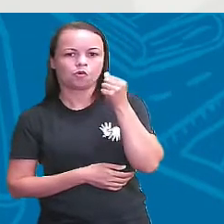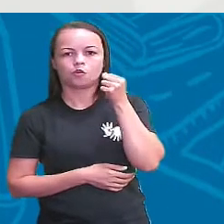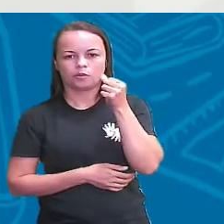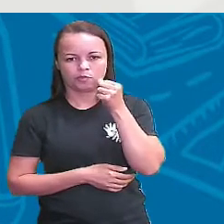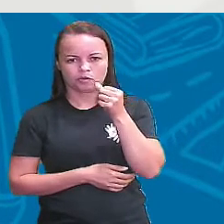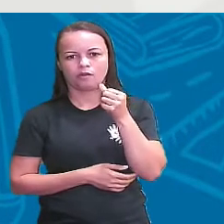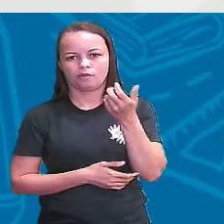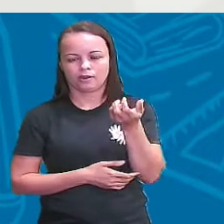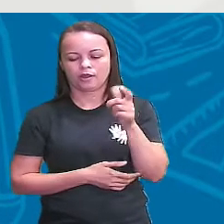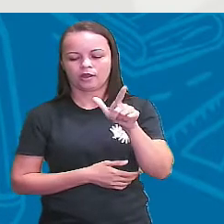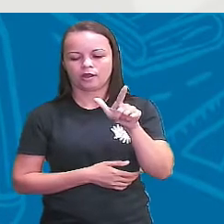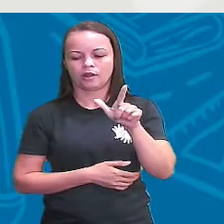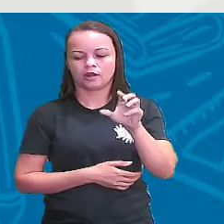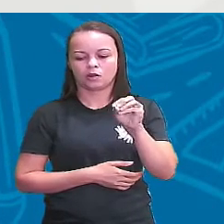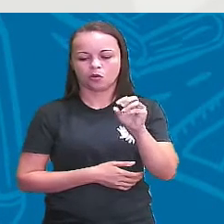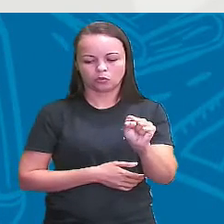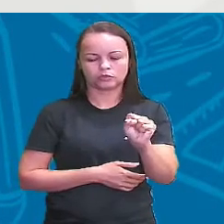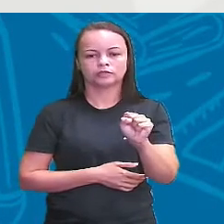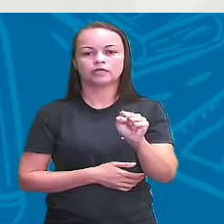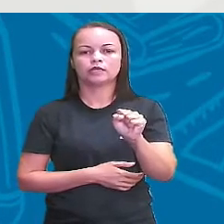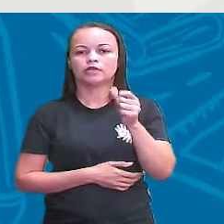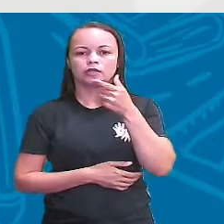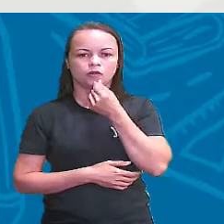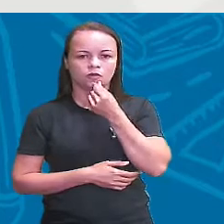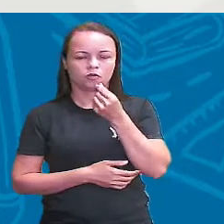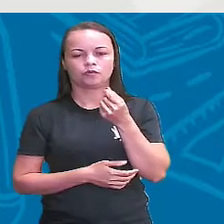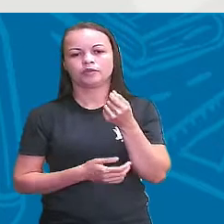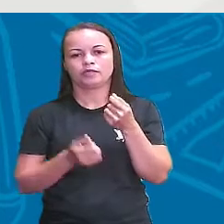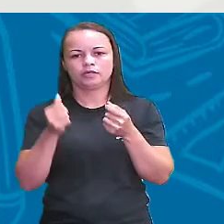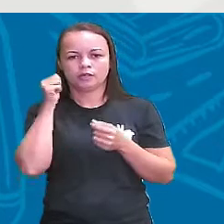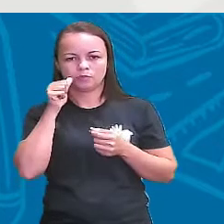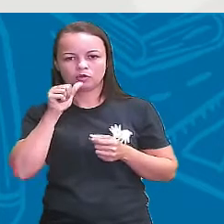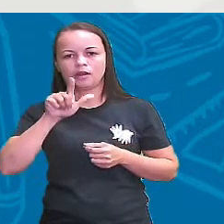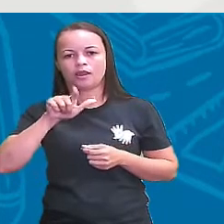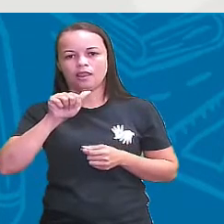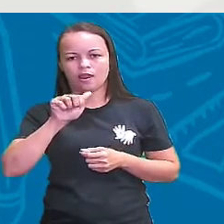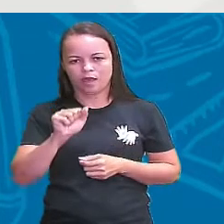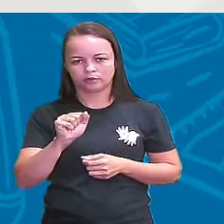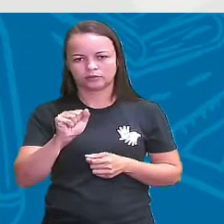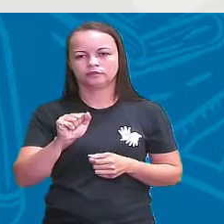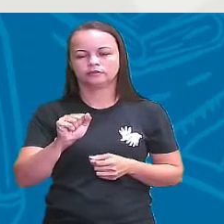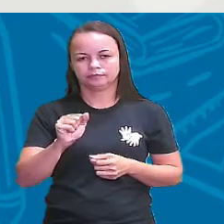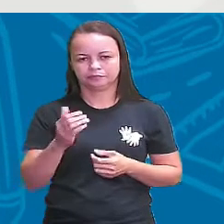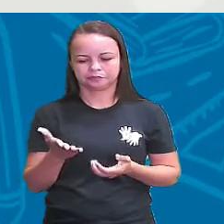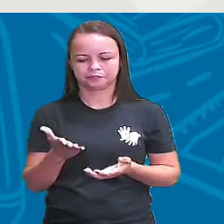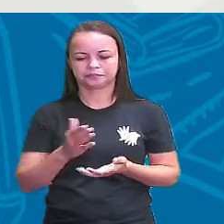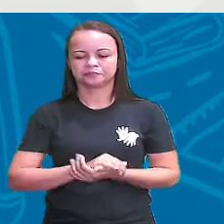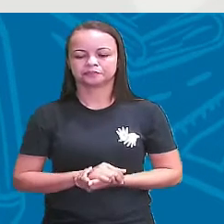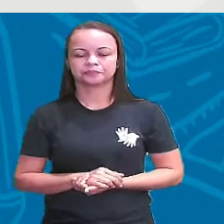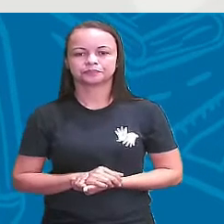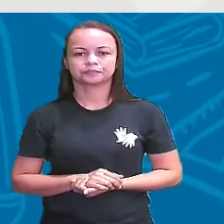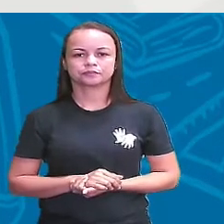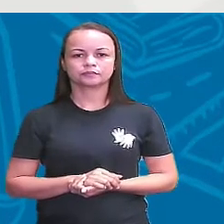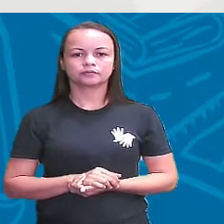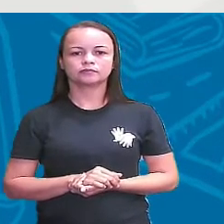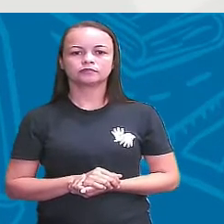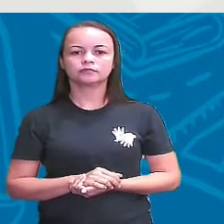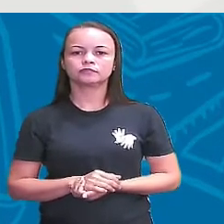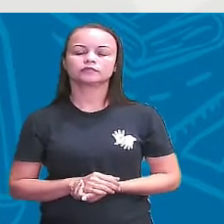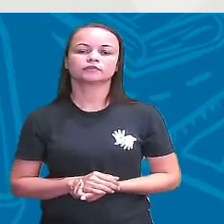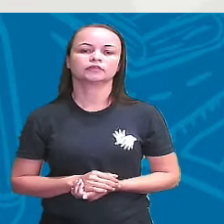para o feminino, e a gente tem o los para o masculino e o las para o feminino. E